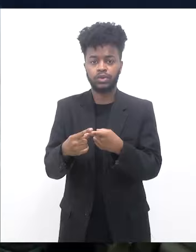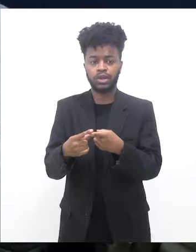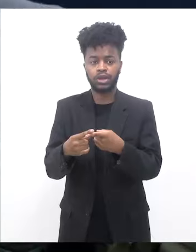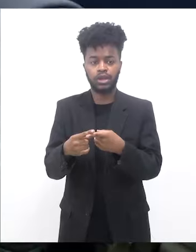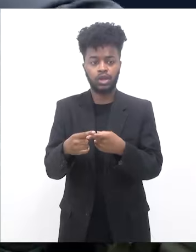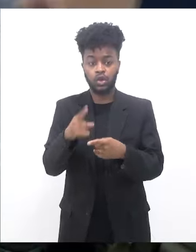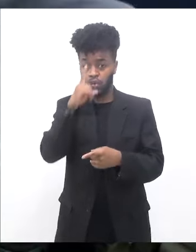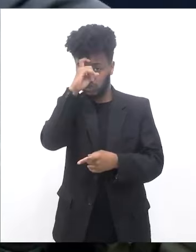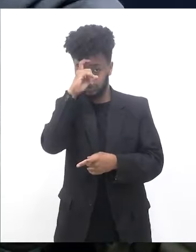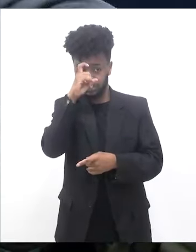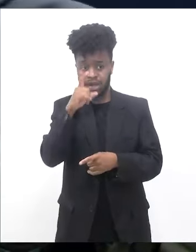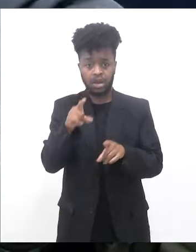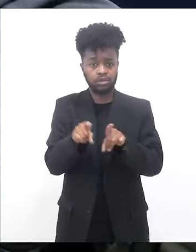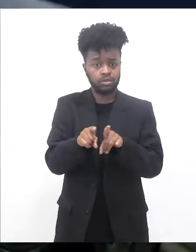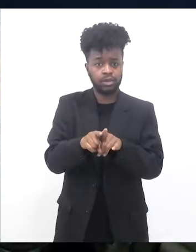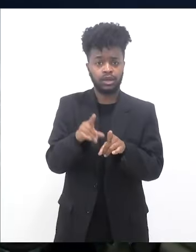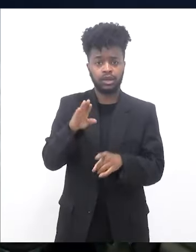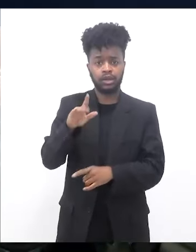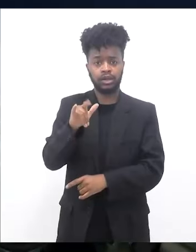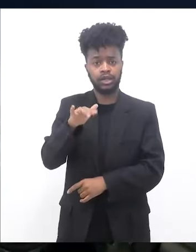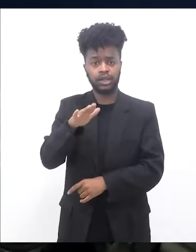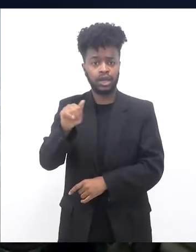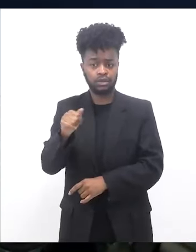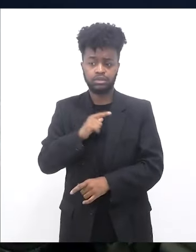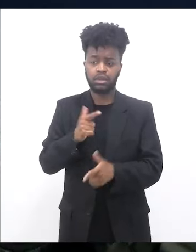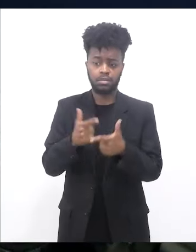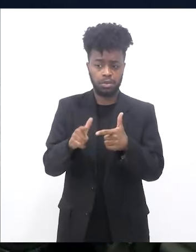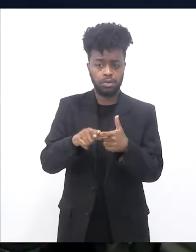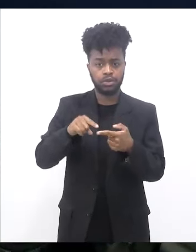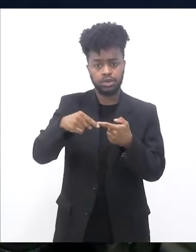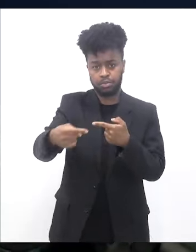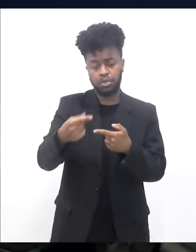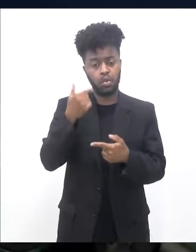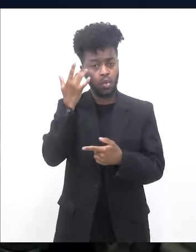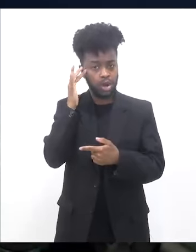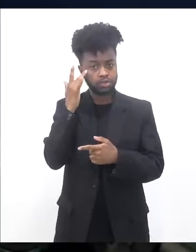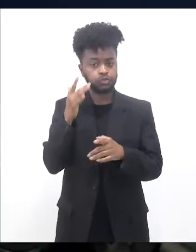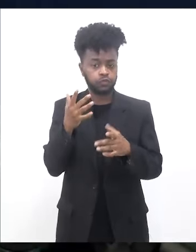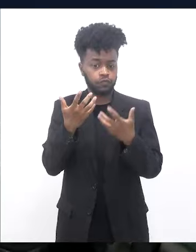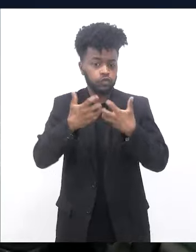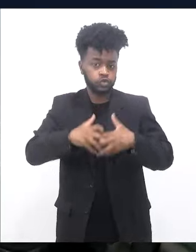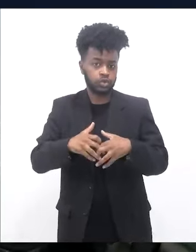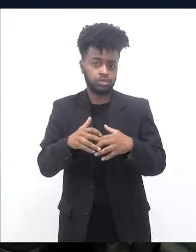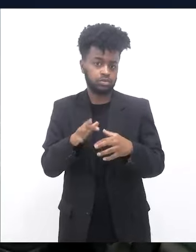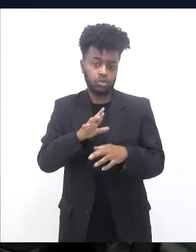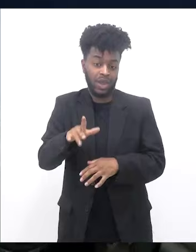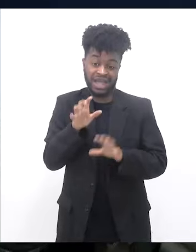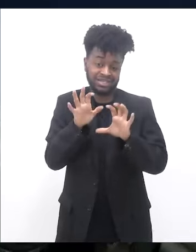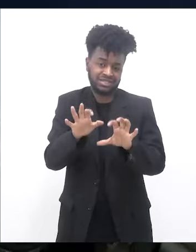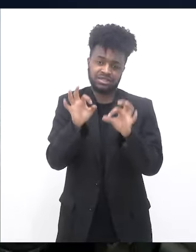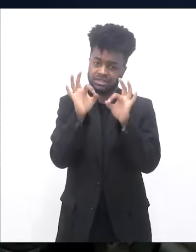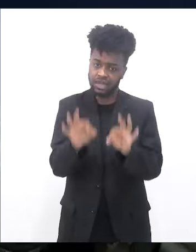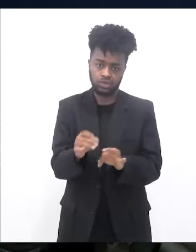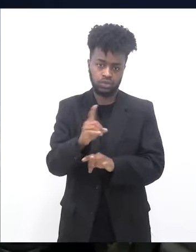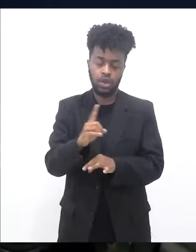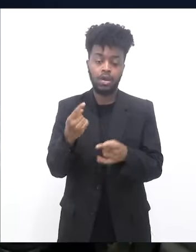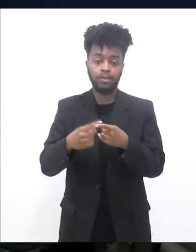bater a porta dos hospitais e das clínicas, etc. Então, eu acho que funciona. Não era para ser assim. O mundo